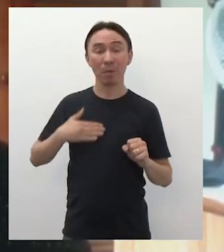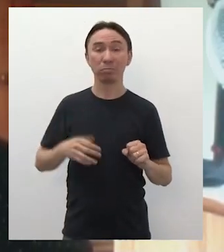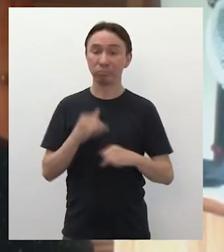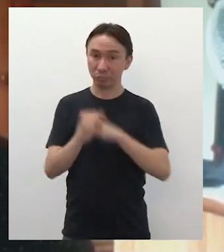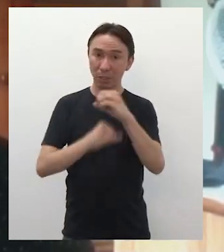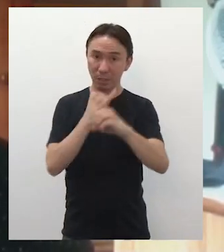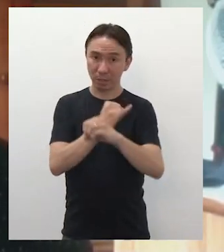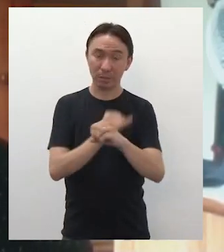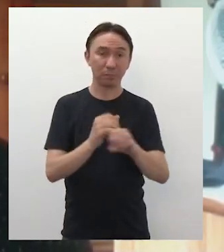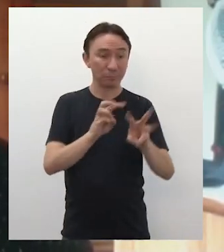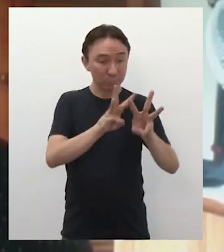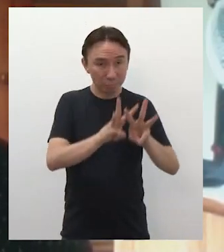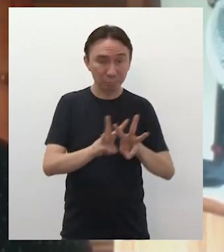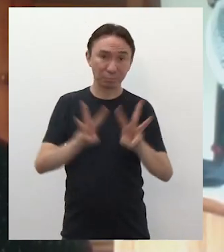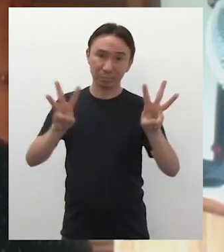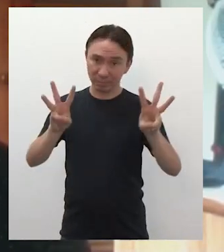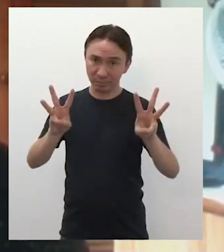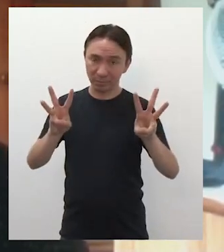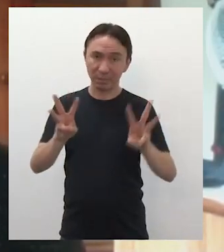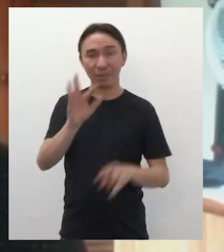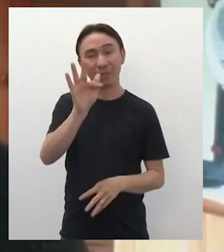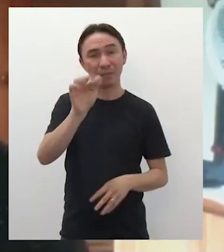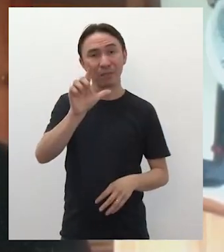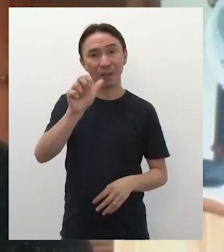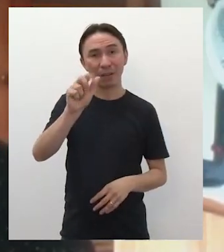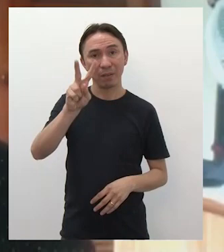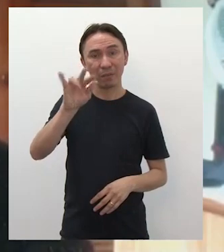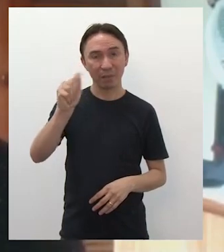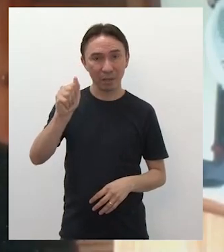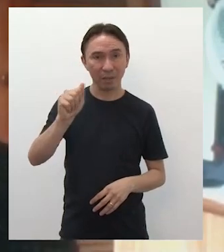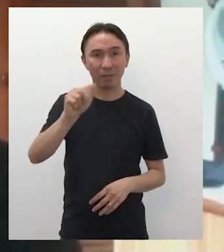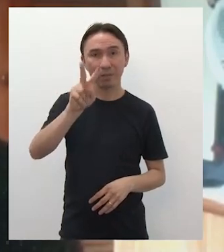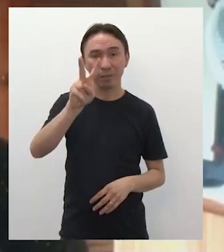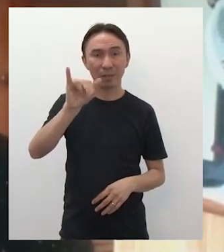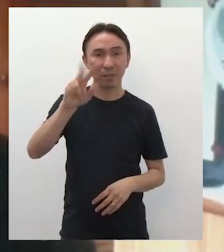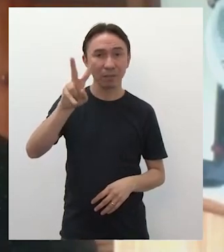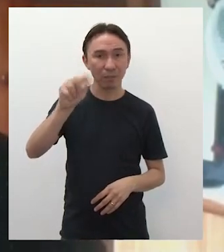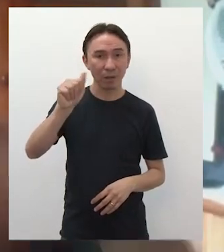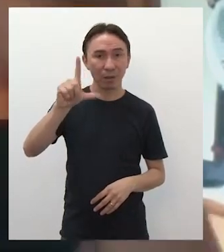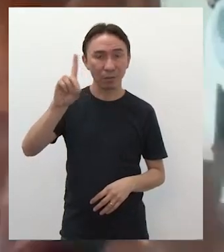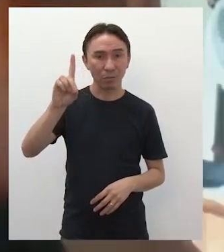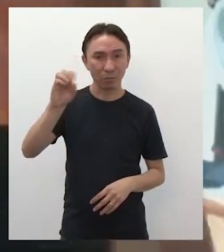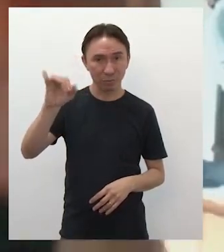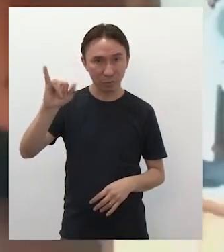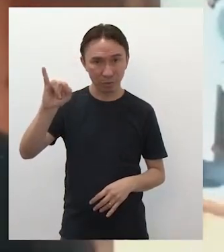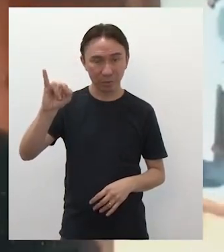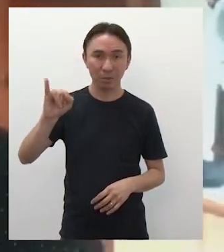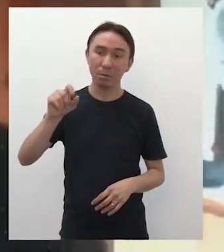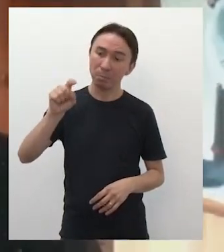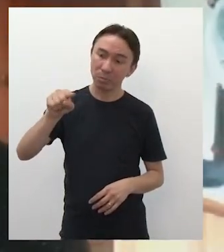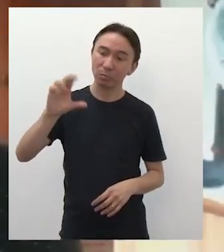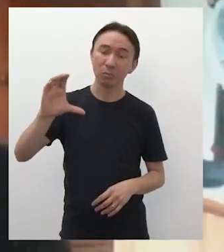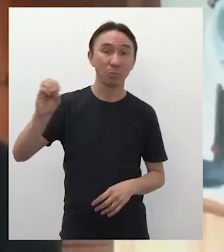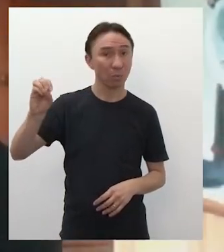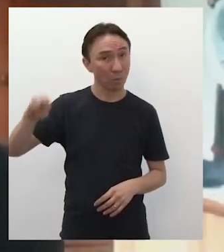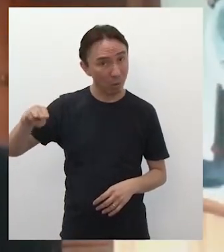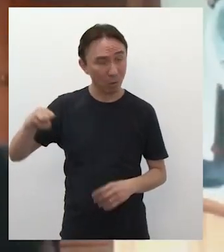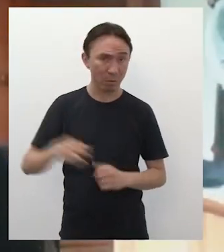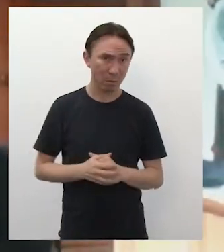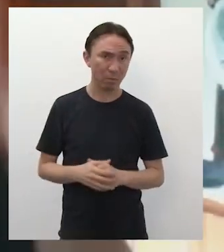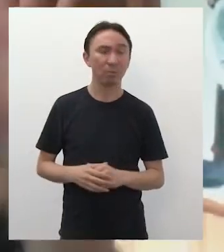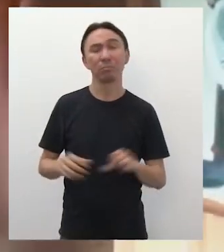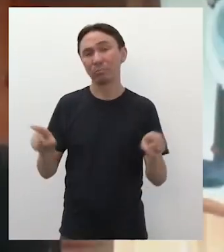www.flaviavivaldi.com. Se quiserem entrar em contato, eu também estou nas redes sociais, se precisar de trocar uma figurinha,